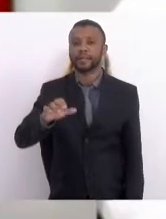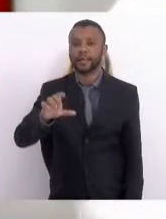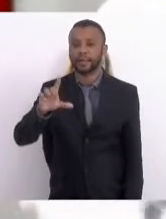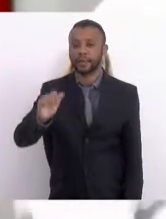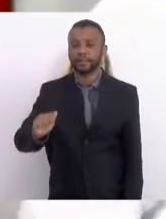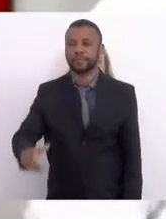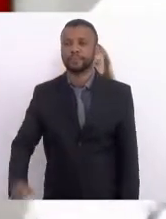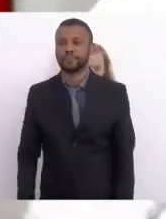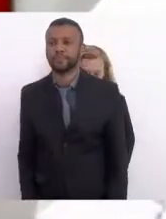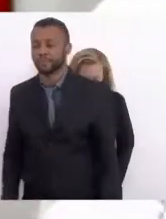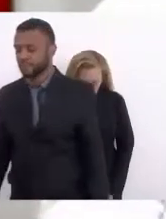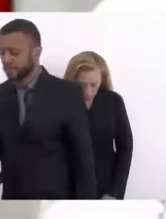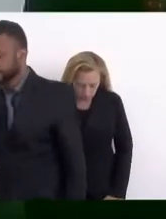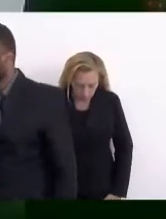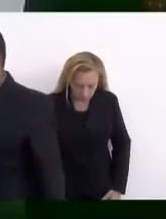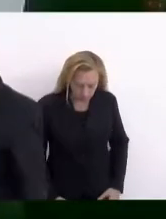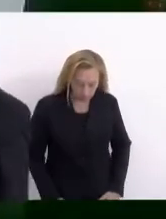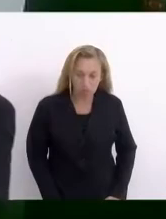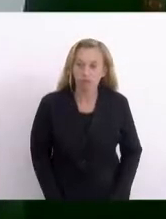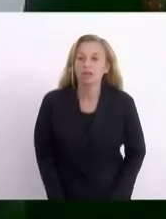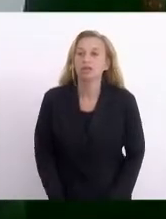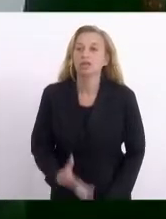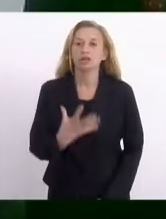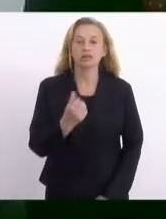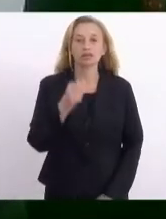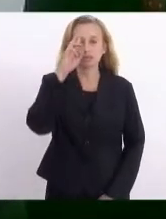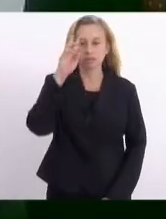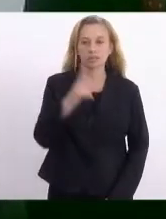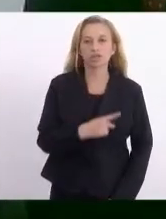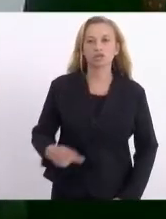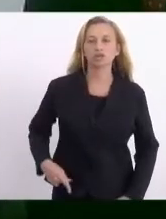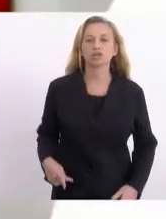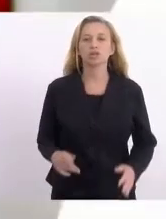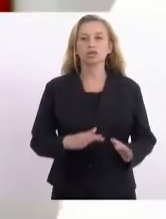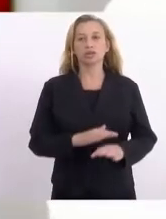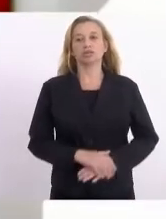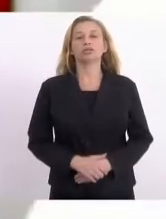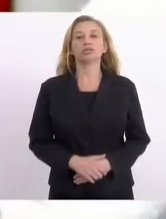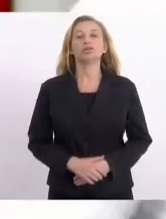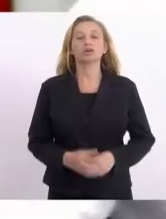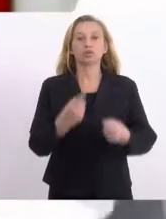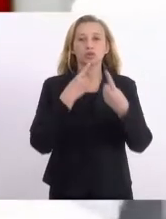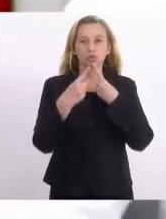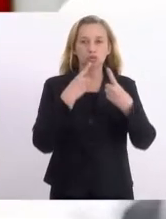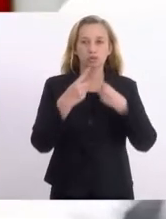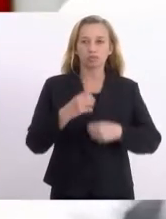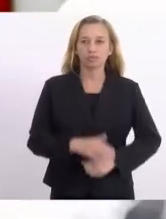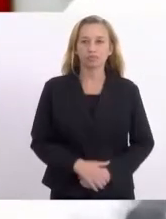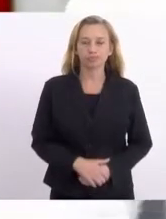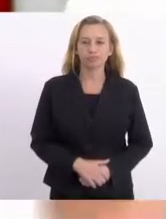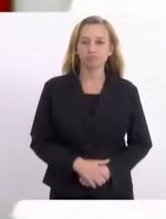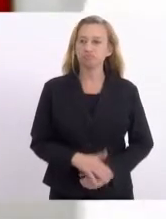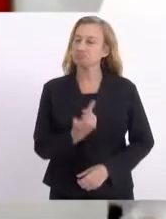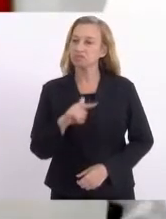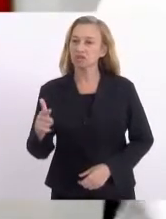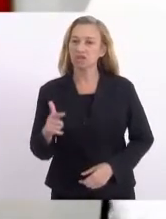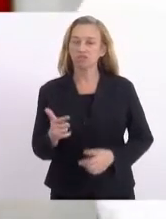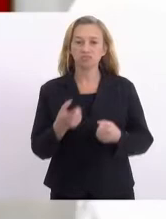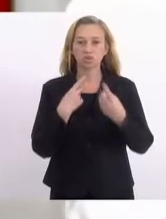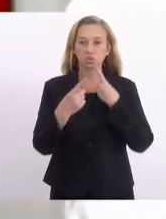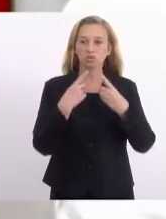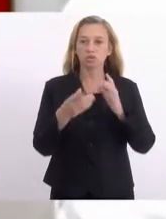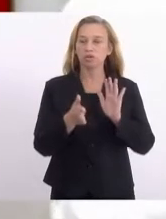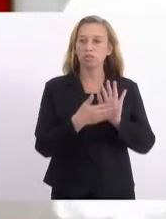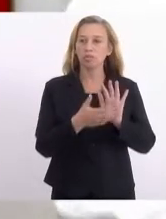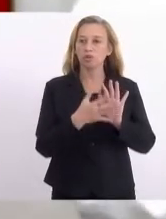Pacheco. Favorável, presidente. Com os pareceres emitidos, em discussão. Não havendo quem queira discutir, a